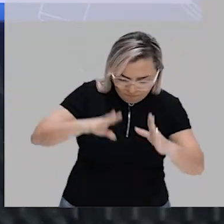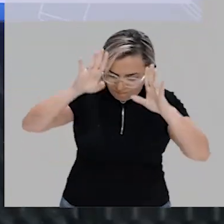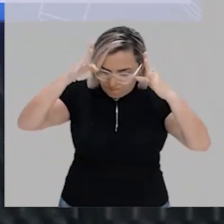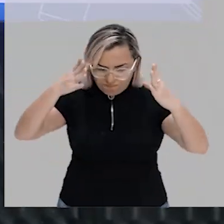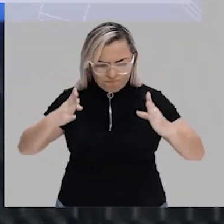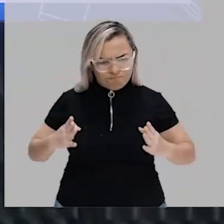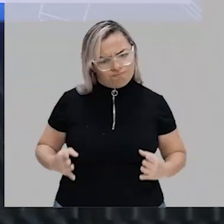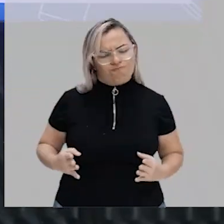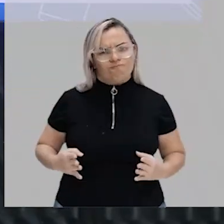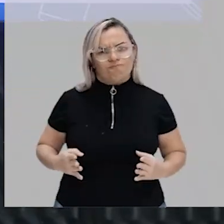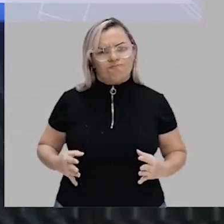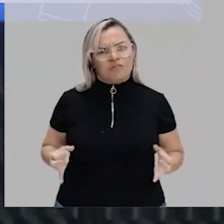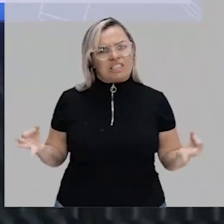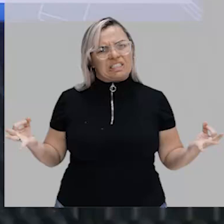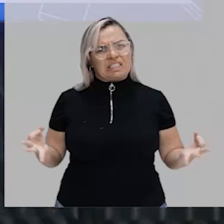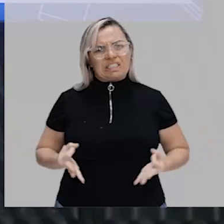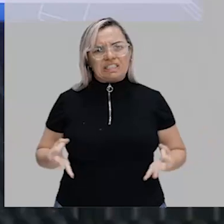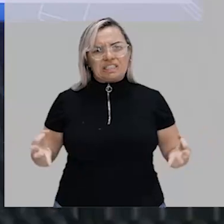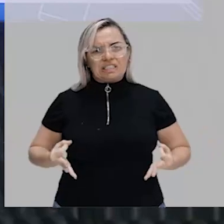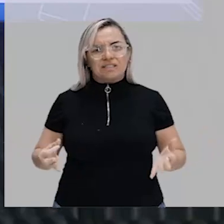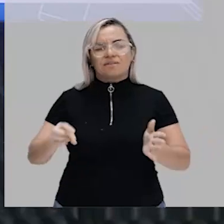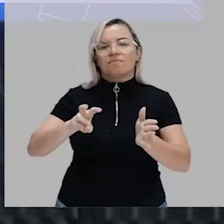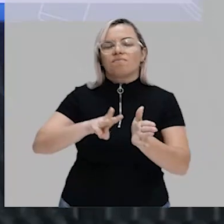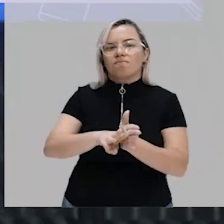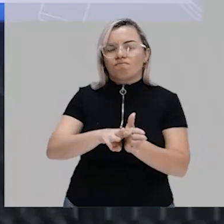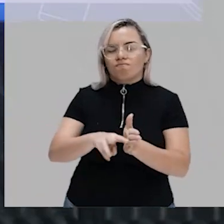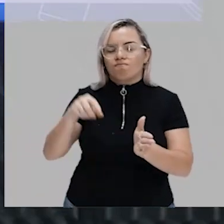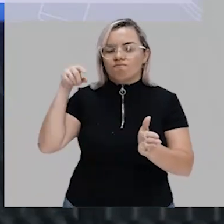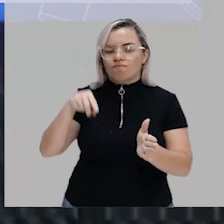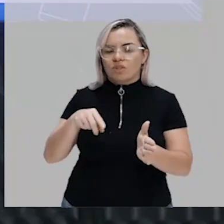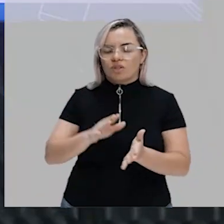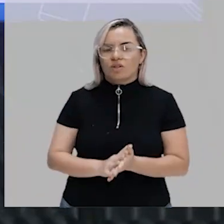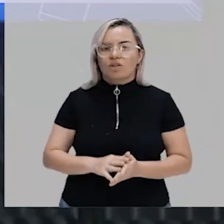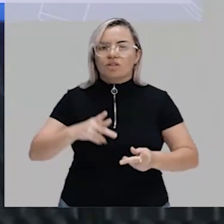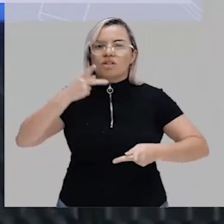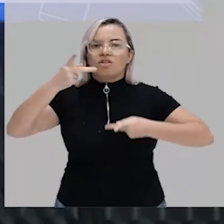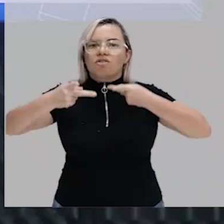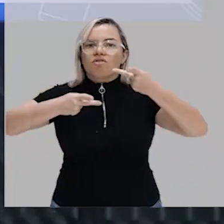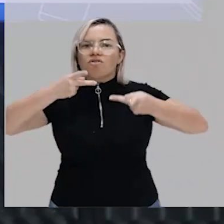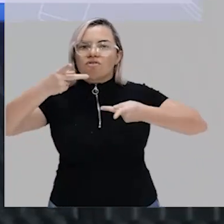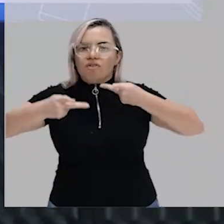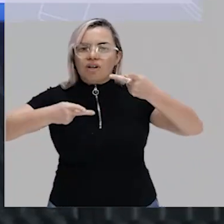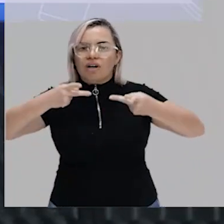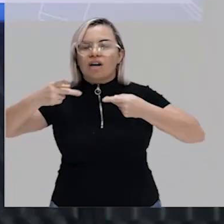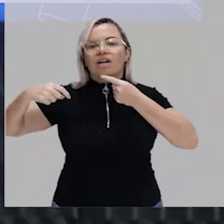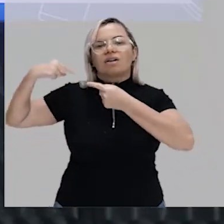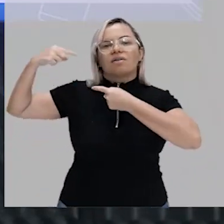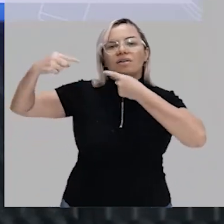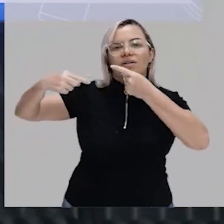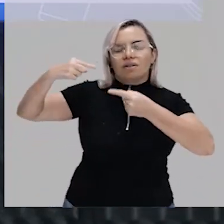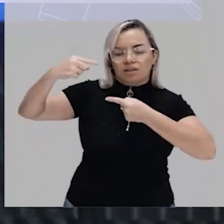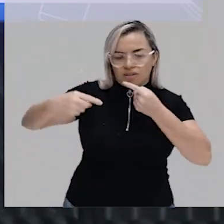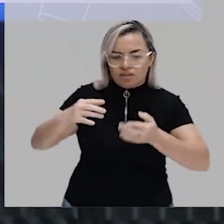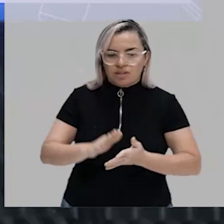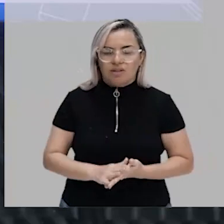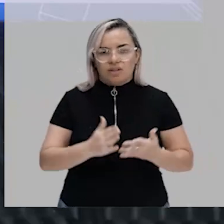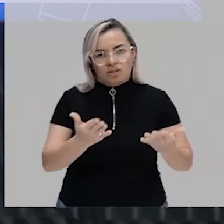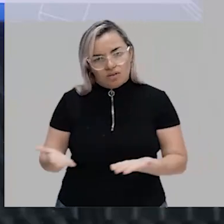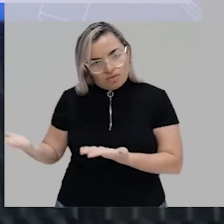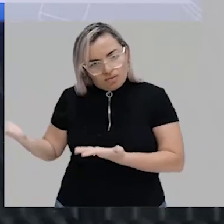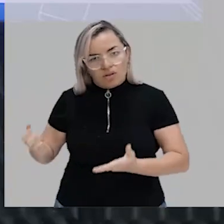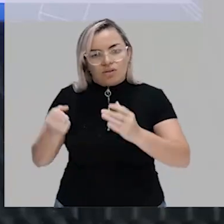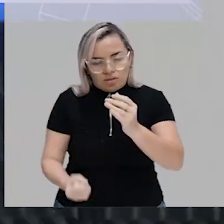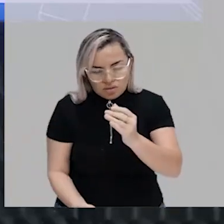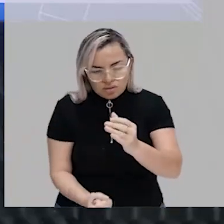mais precisa, mais metódica sobre aquilo que se fala. Esse conhecimento, quando é originado dessa